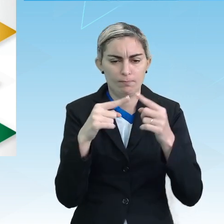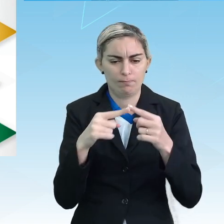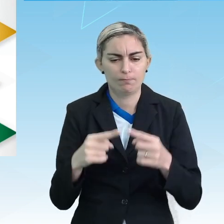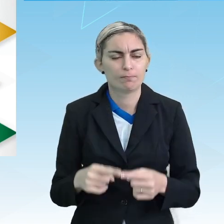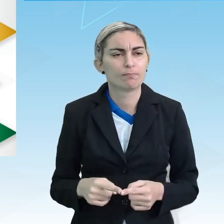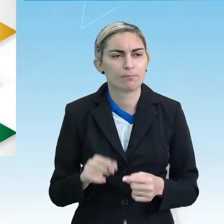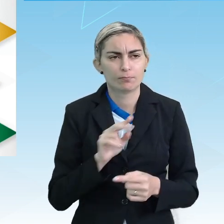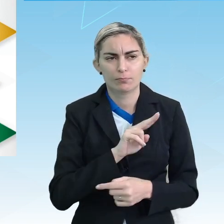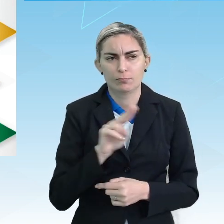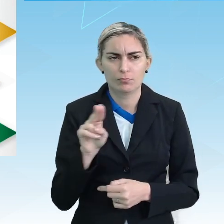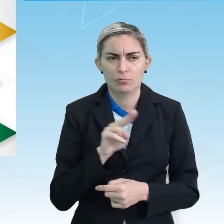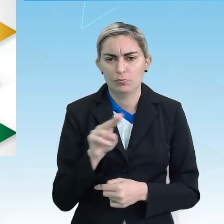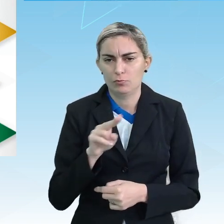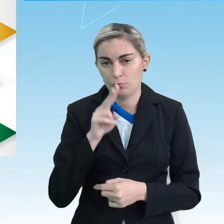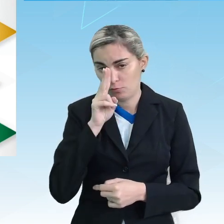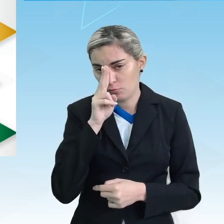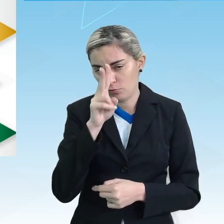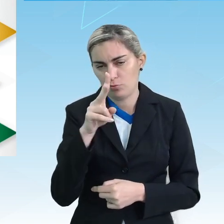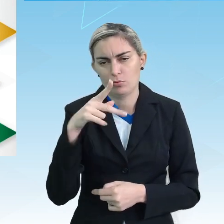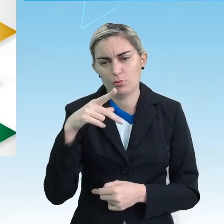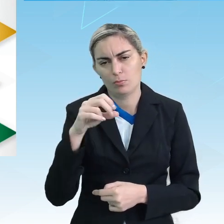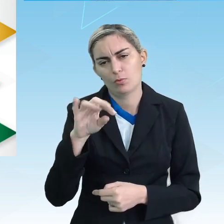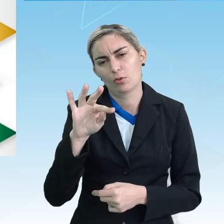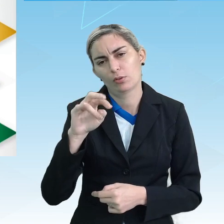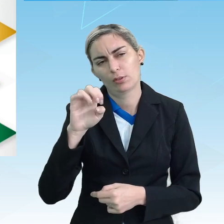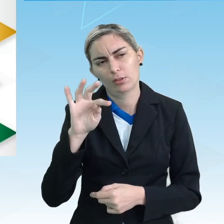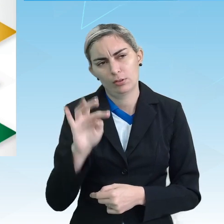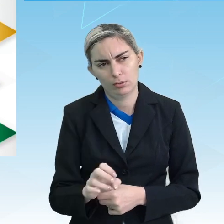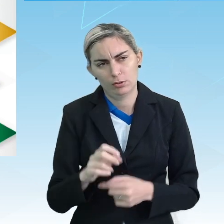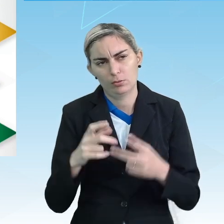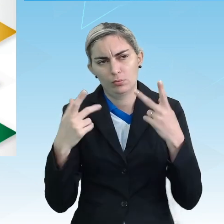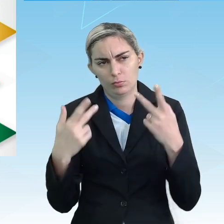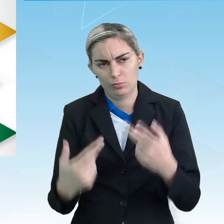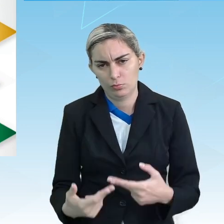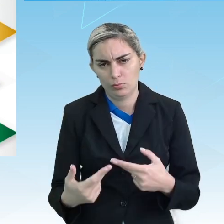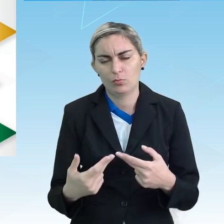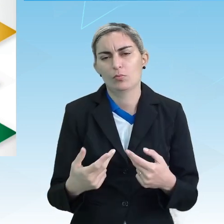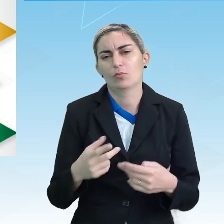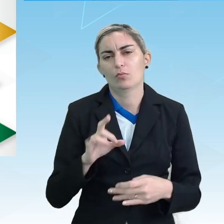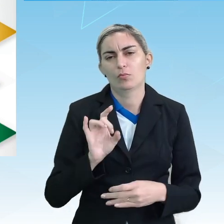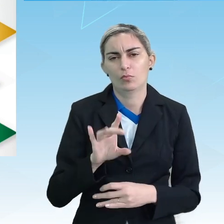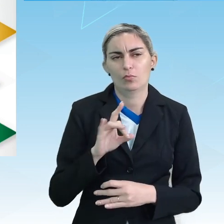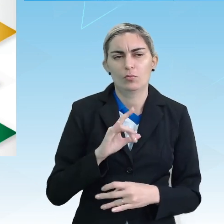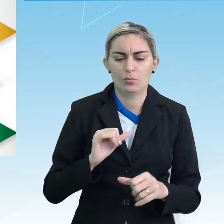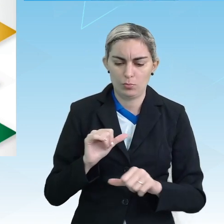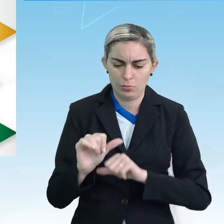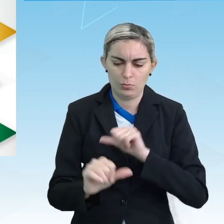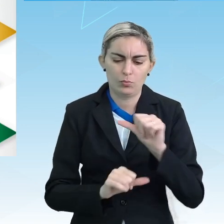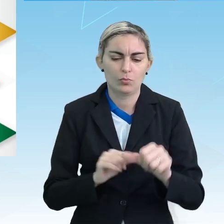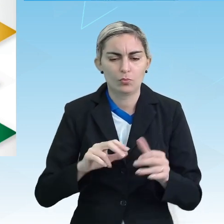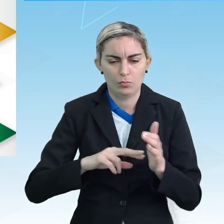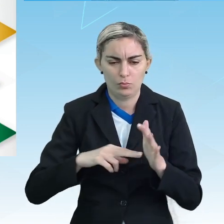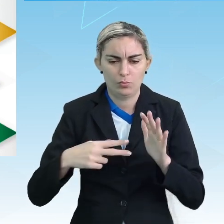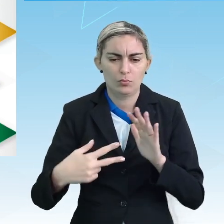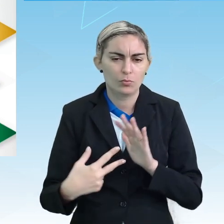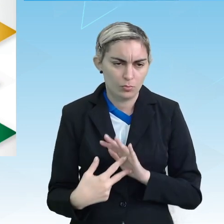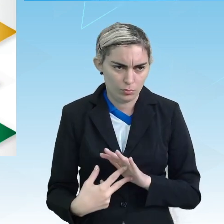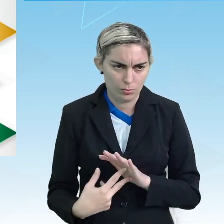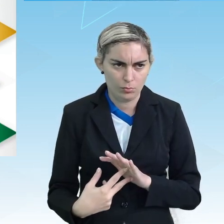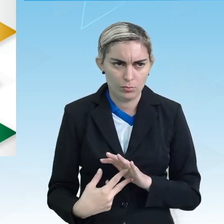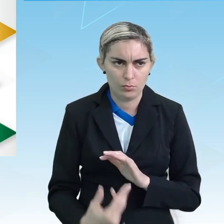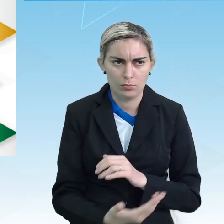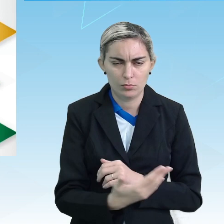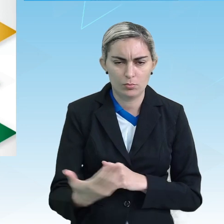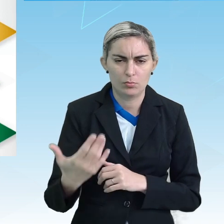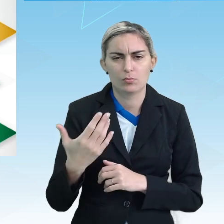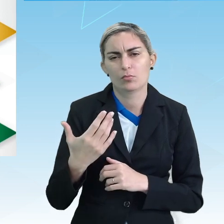gente chama de força potente, ela vai ser igual em apenas mudar o sentido da força. Na